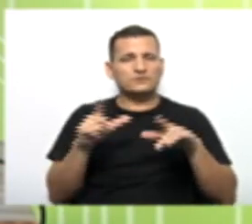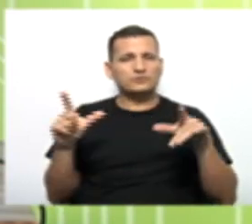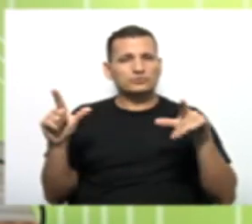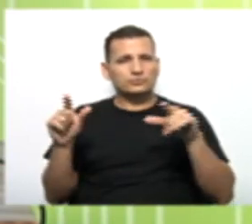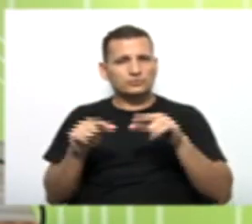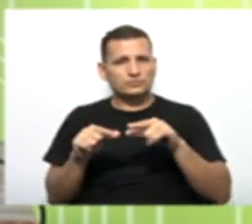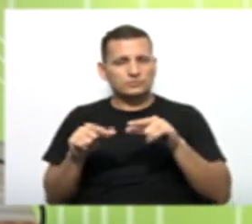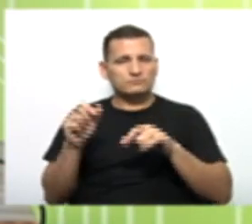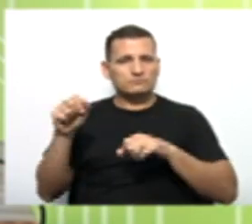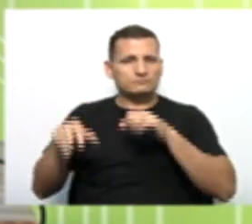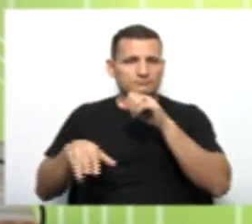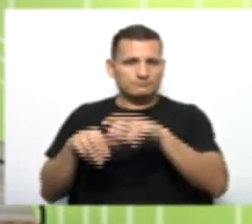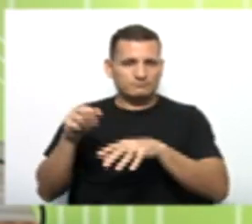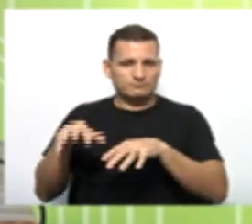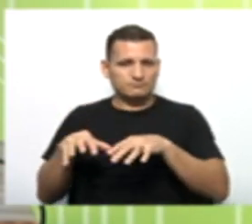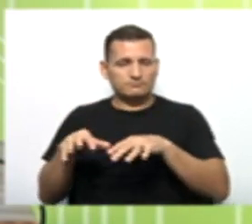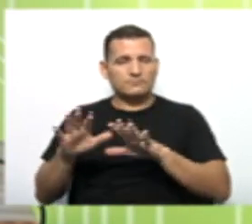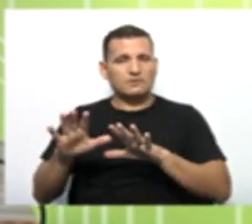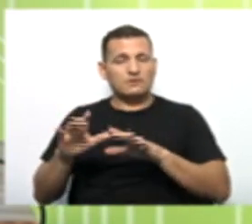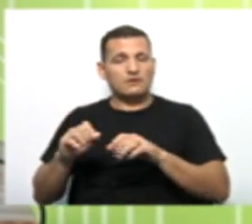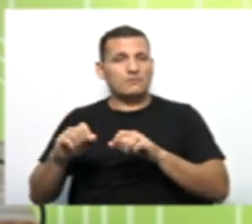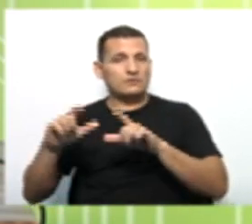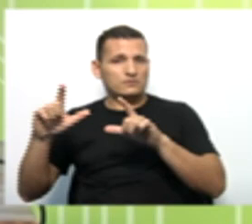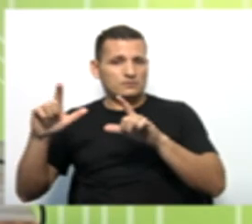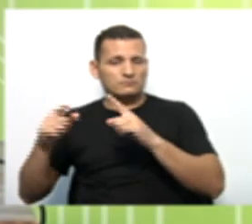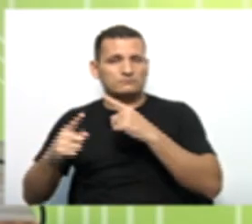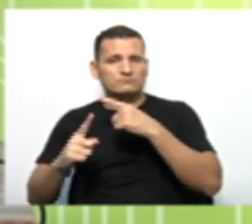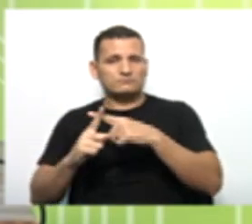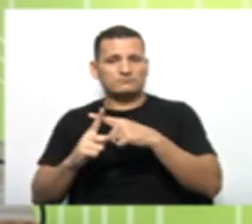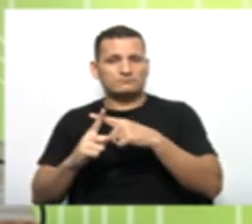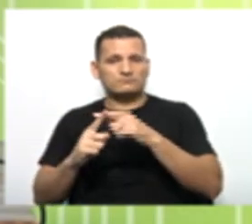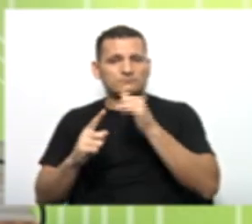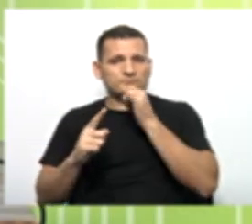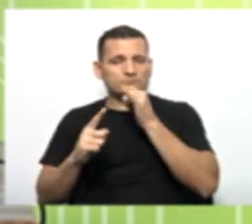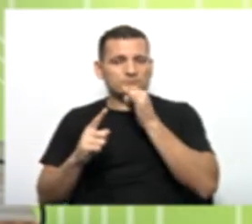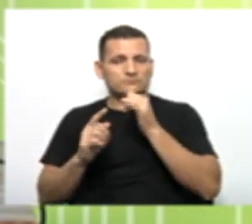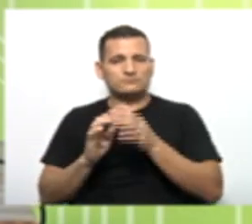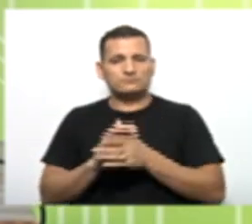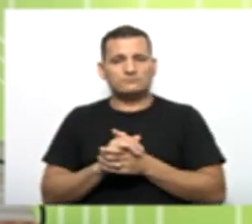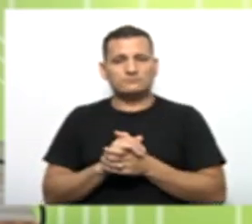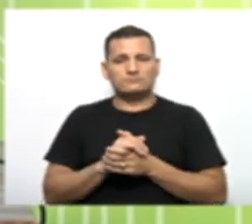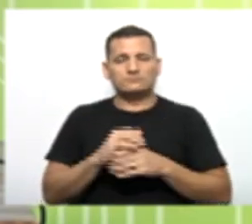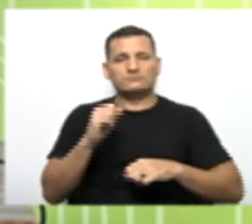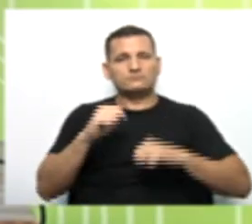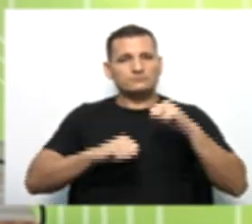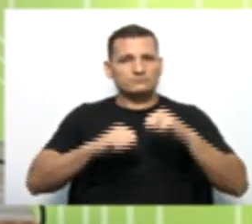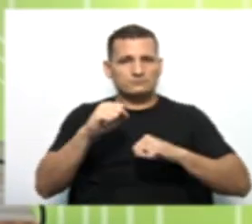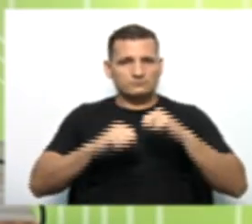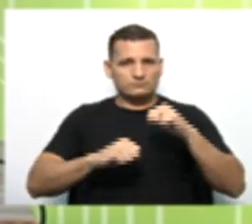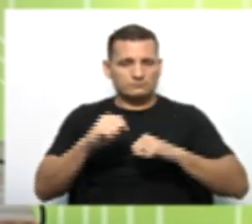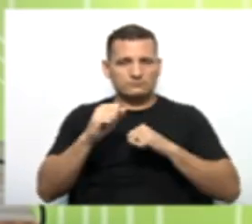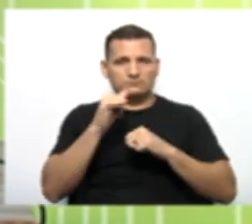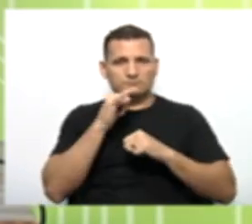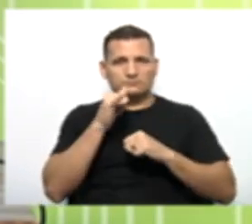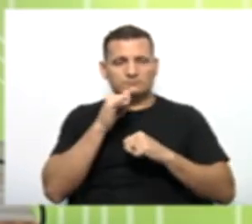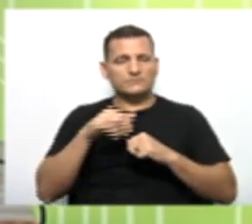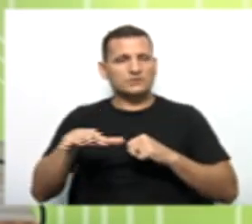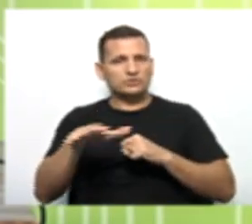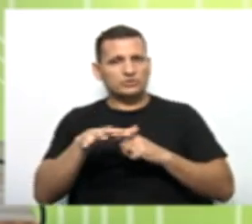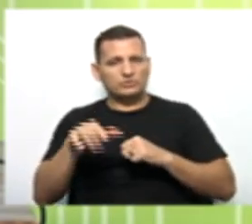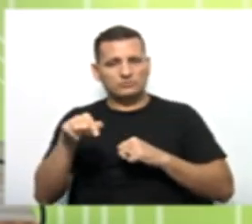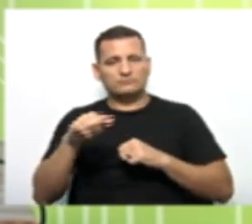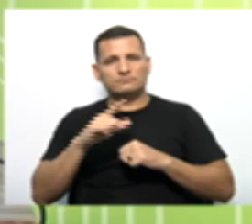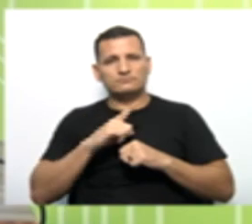ainda a quantidade de externalidades positivas. Por exemplo, uma indústria que está instalada em uma região, ela